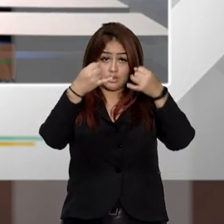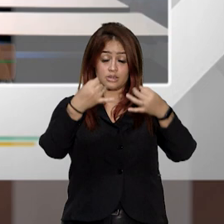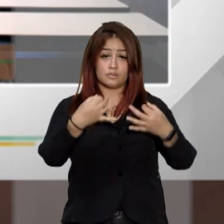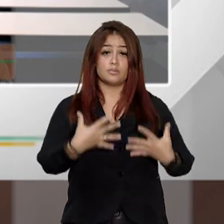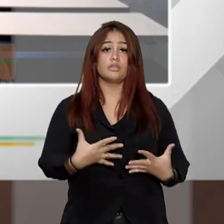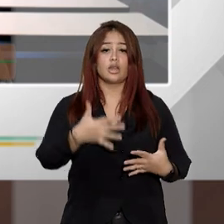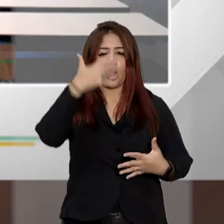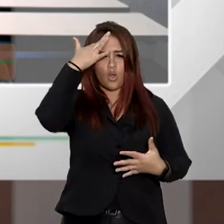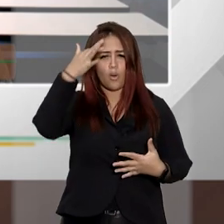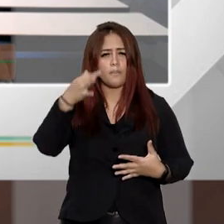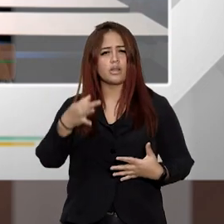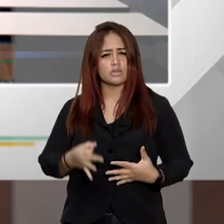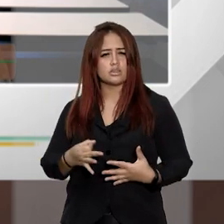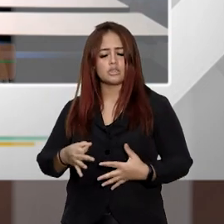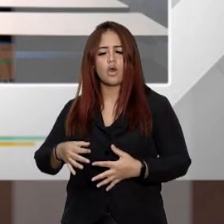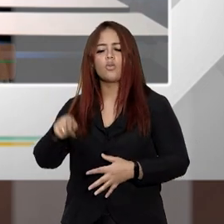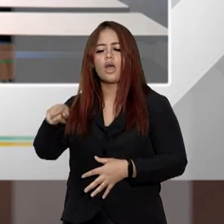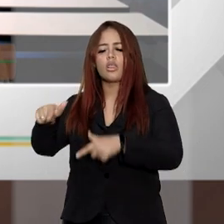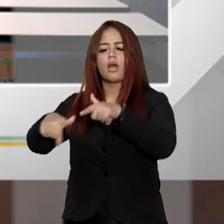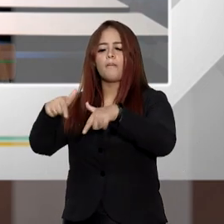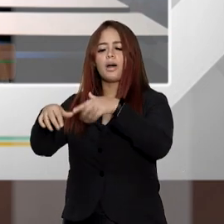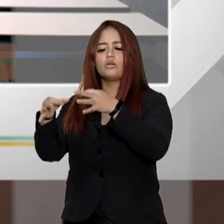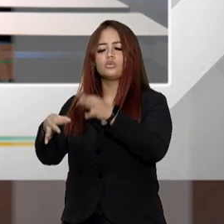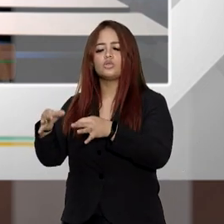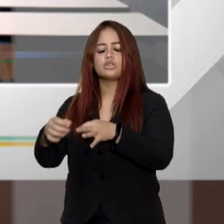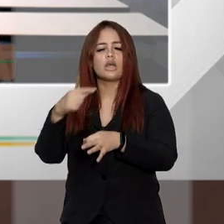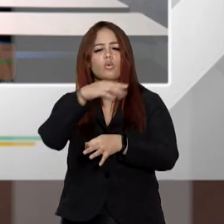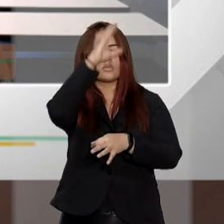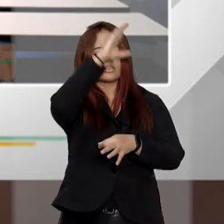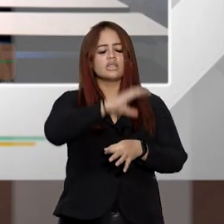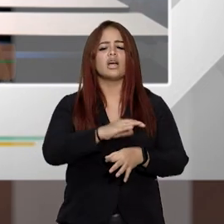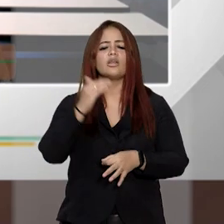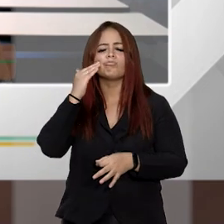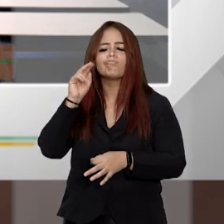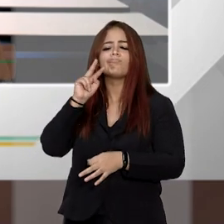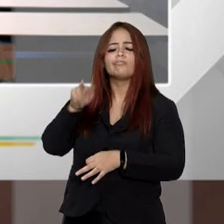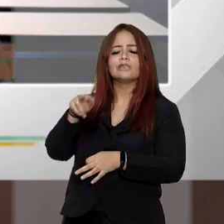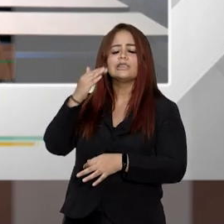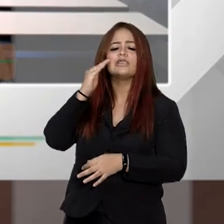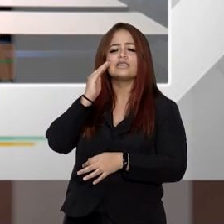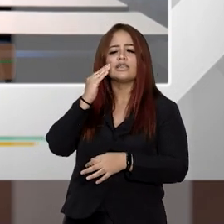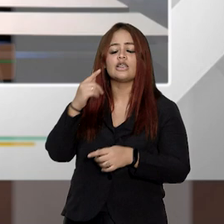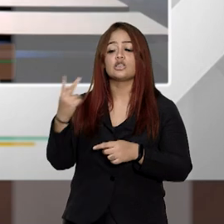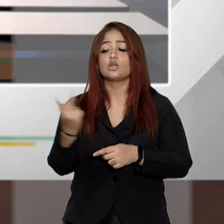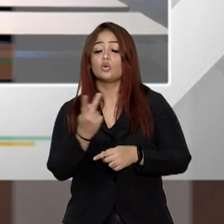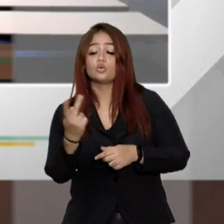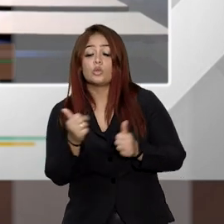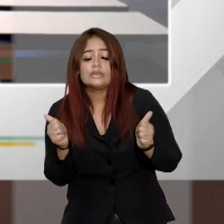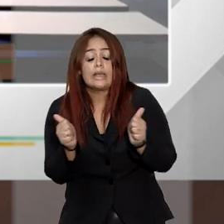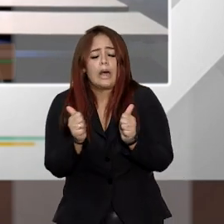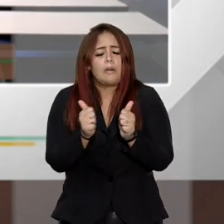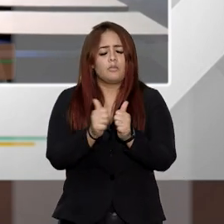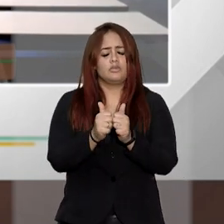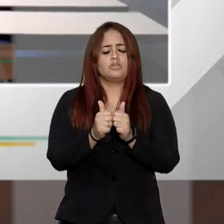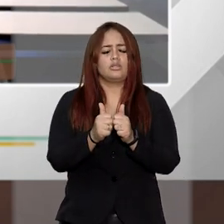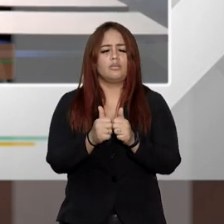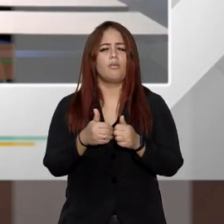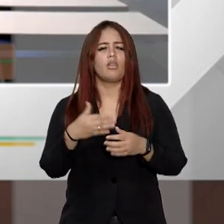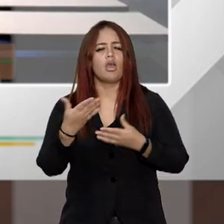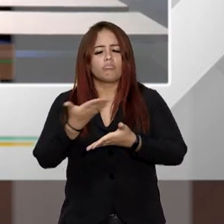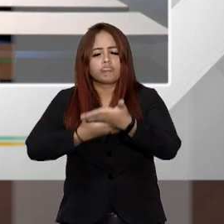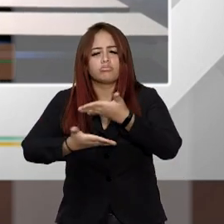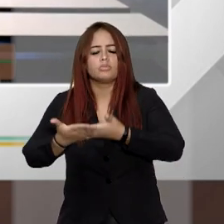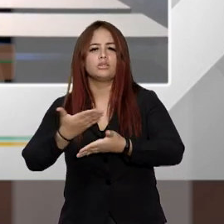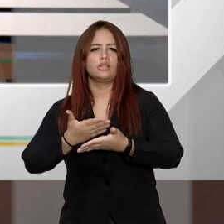compreensão da atividade judicial por parte do cidadão, de modo a aproximar o cidadão do poder judiciário.